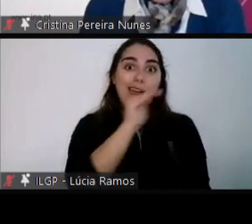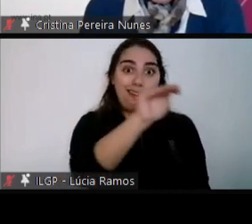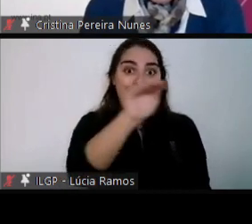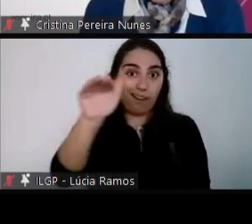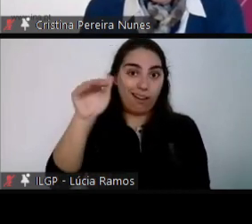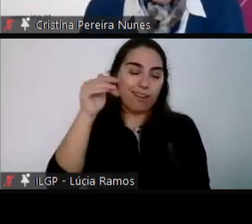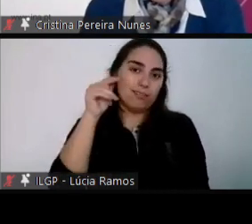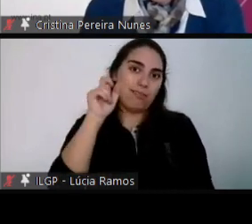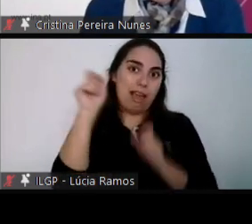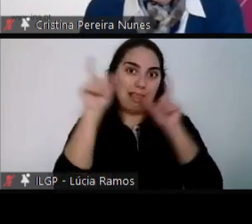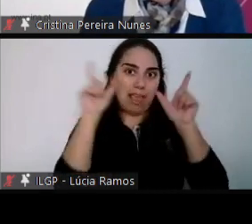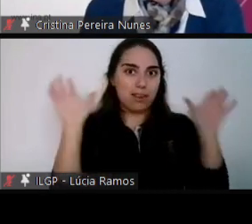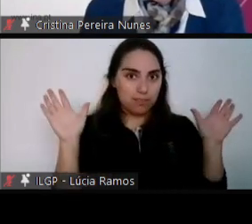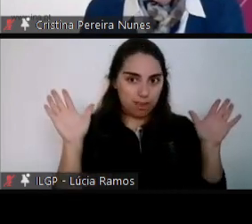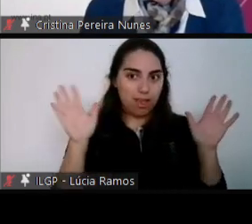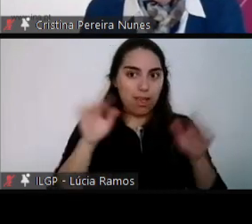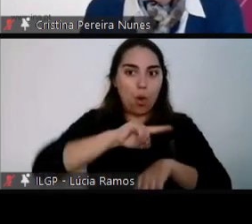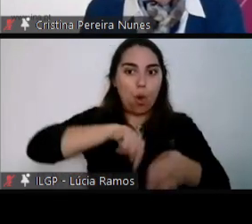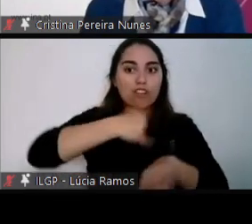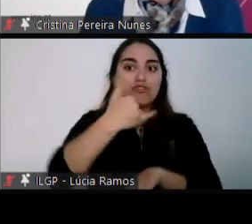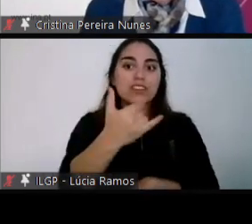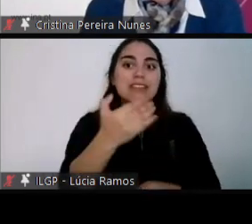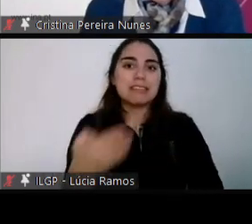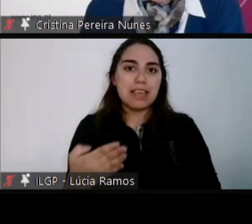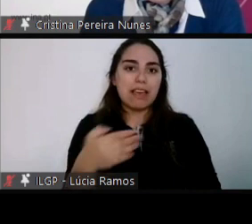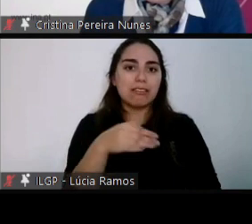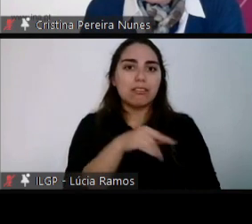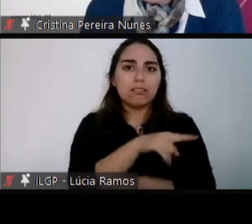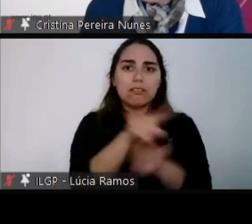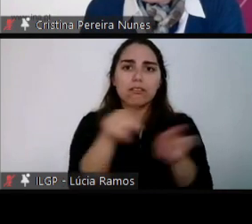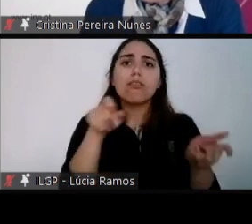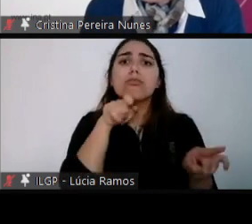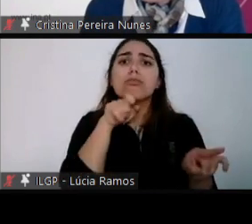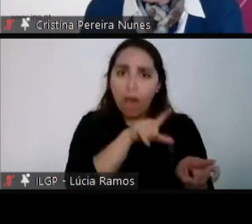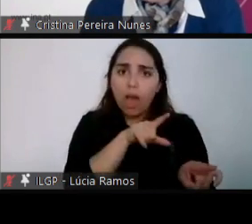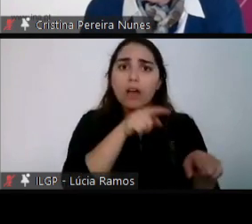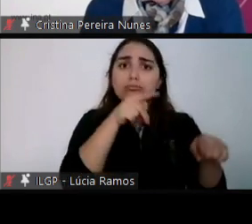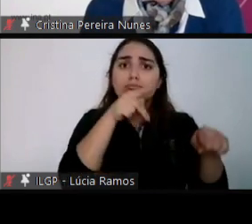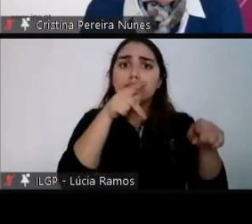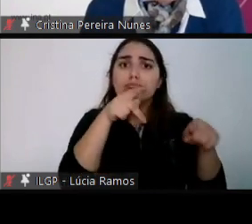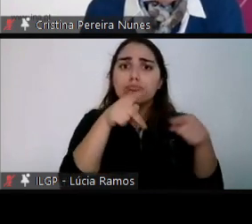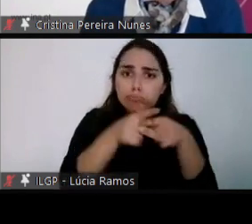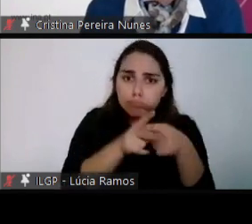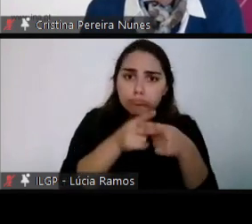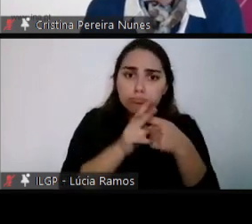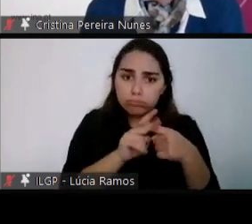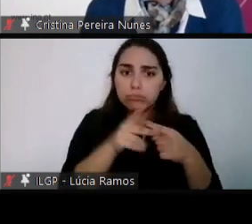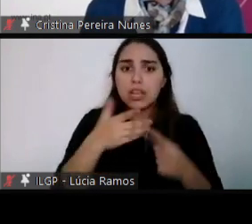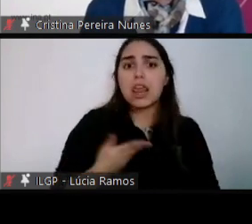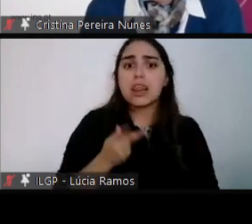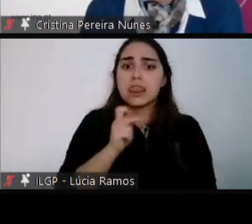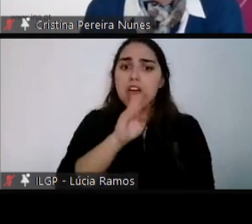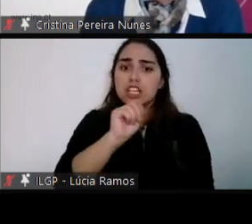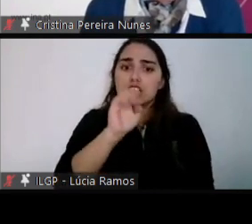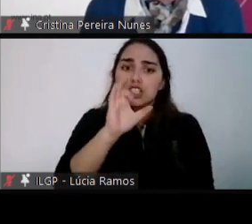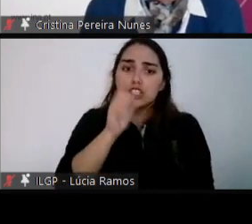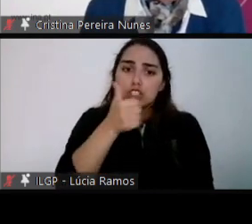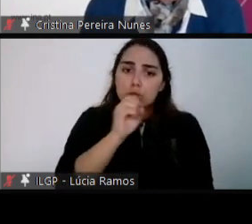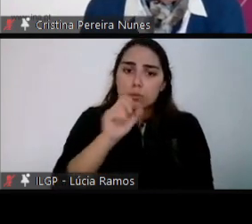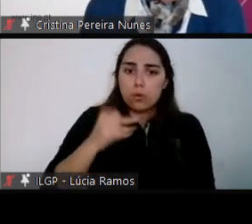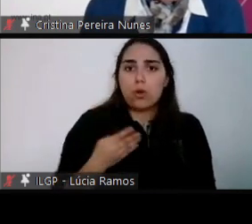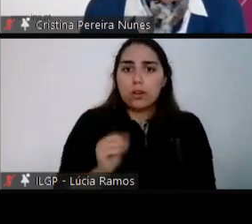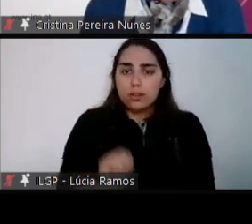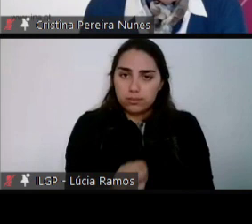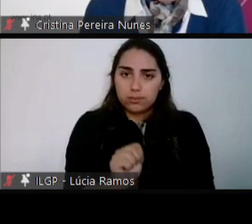fim de 7 eles estão aptos a construir um dashboard. Ou seja, todo o tipo de formação que eu costumo dar, se há curso